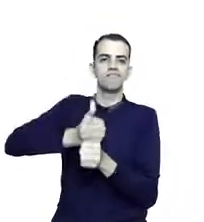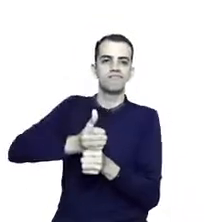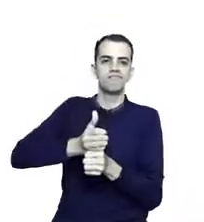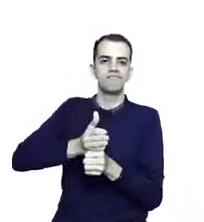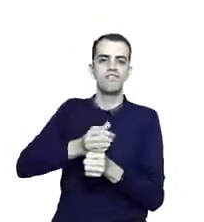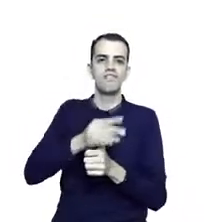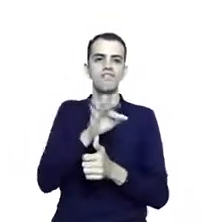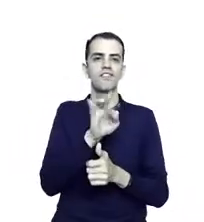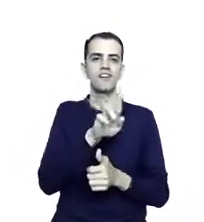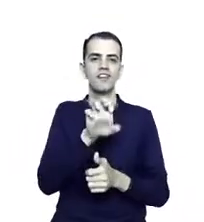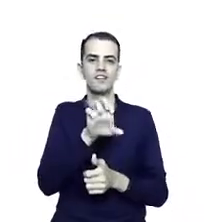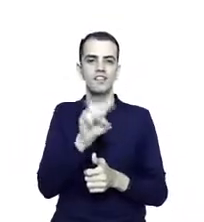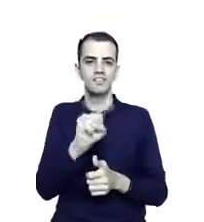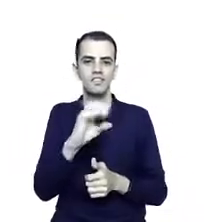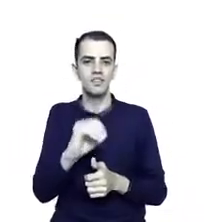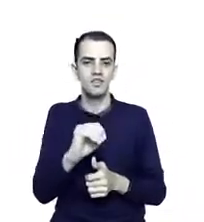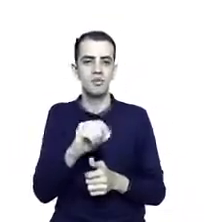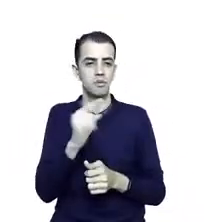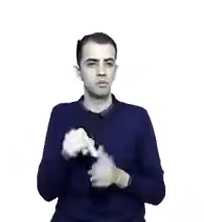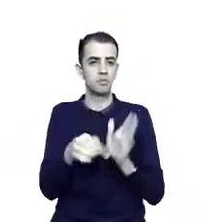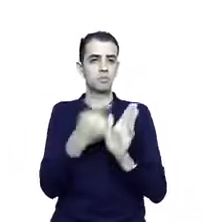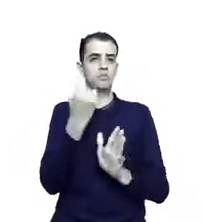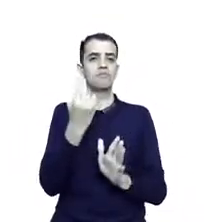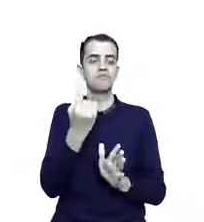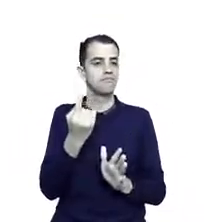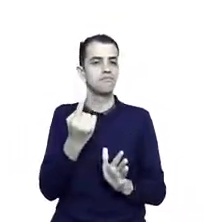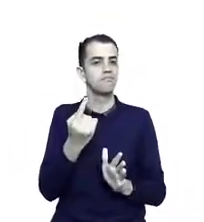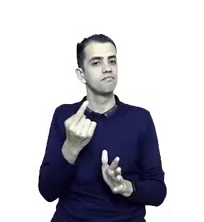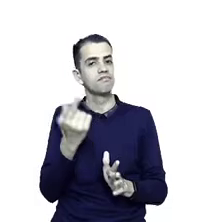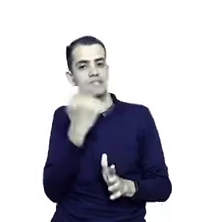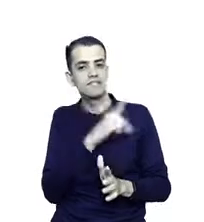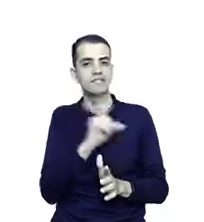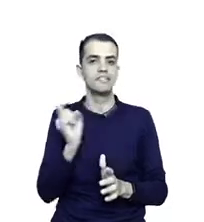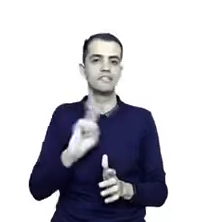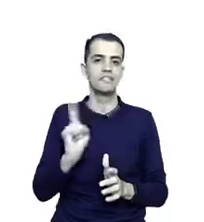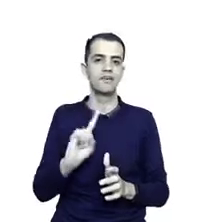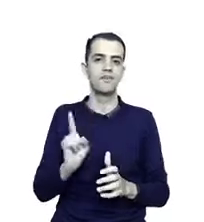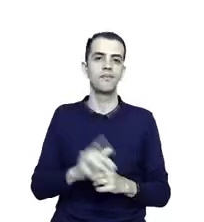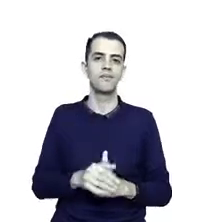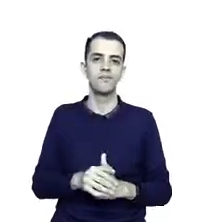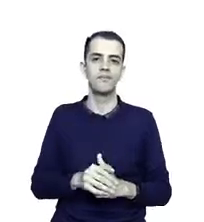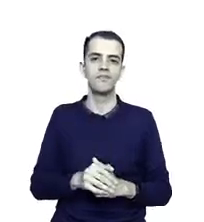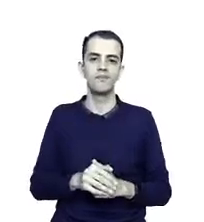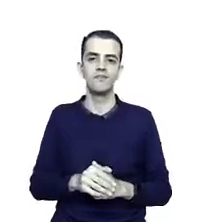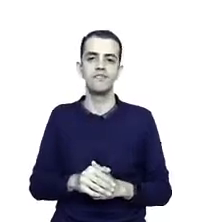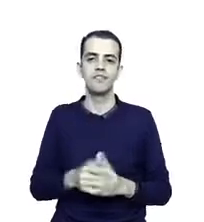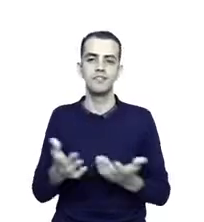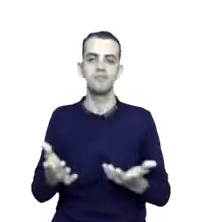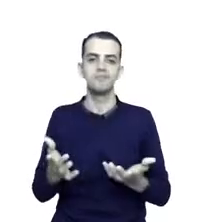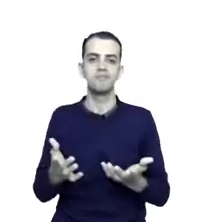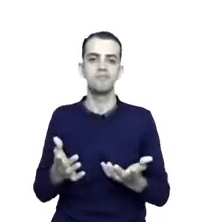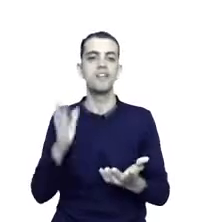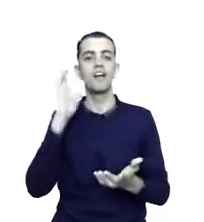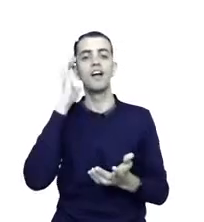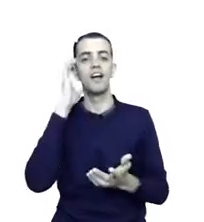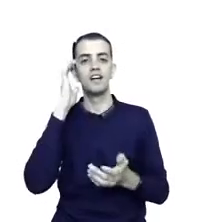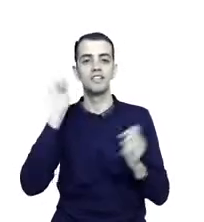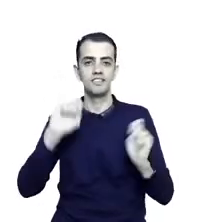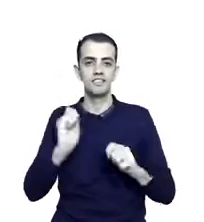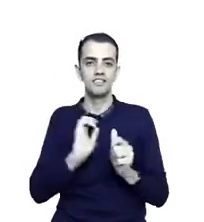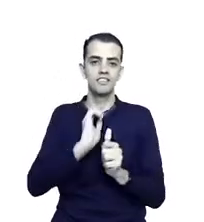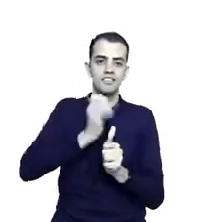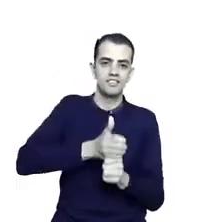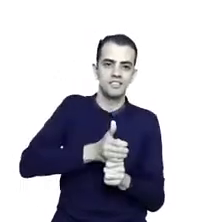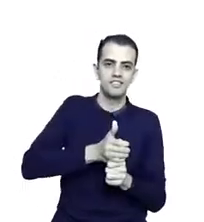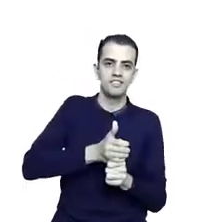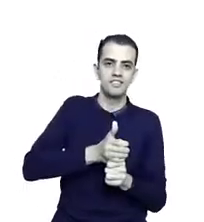inteira. Agora, um fragmento só, não sei se é possível. O que o Dr. Buendia acha? Dá, Buendia, para suprir aquele 1 milímetro